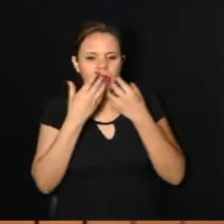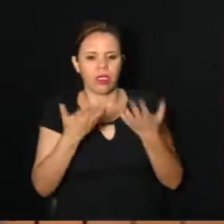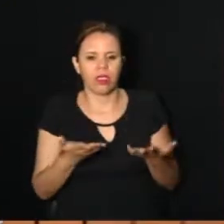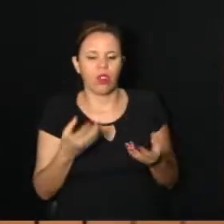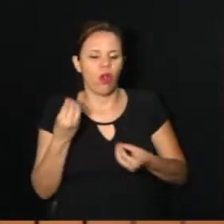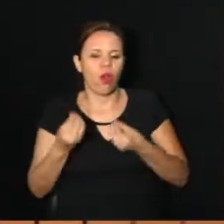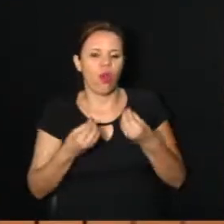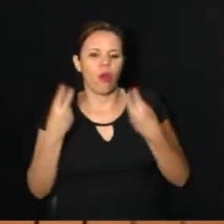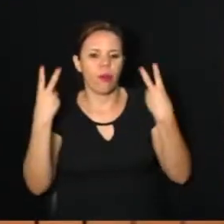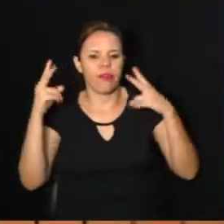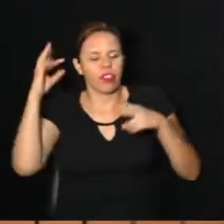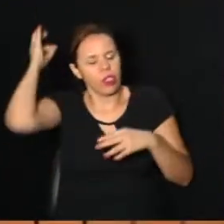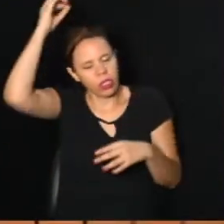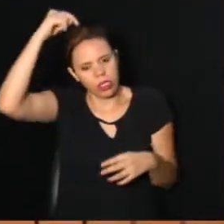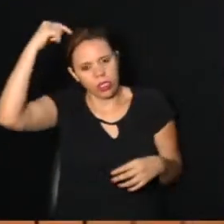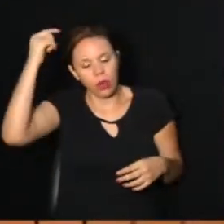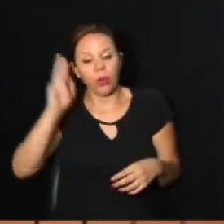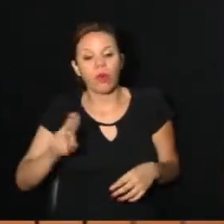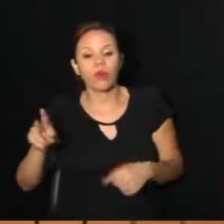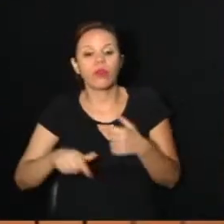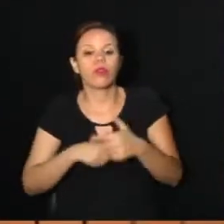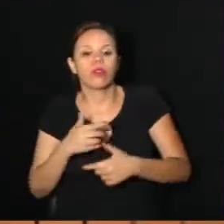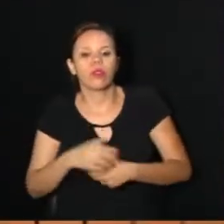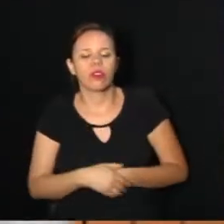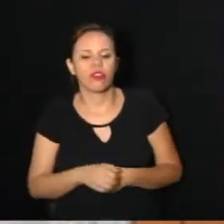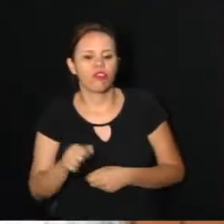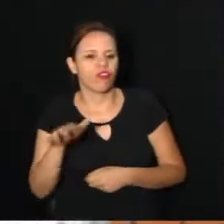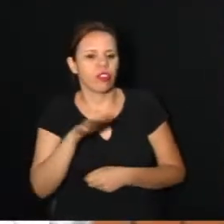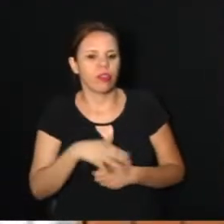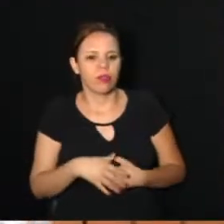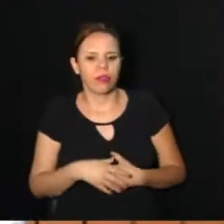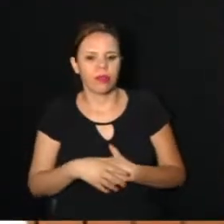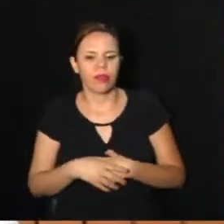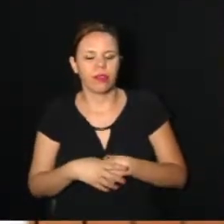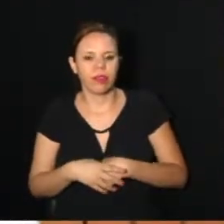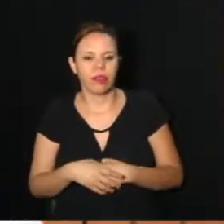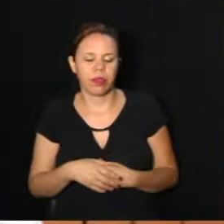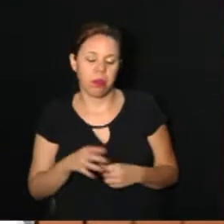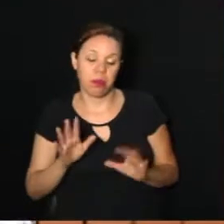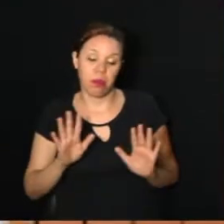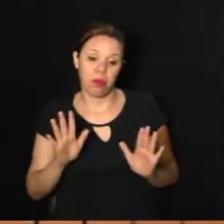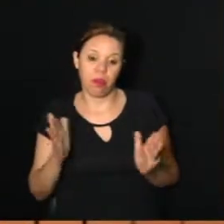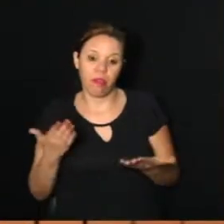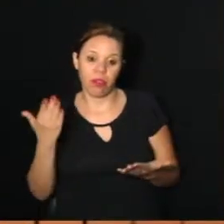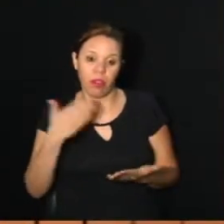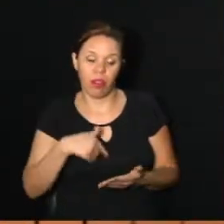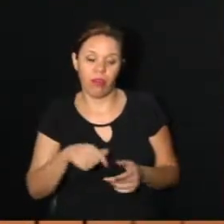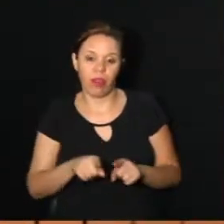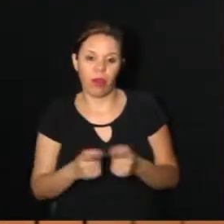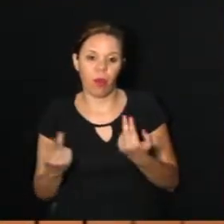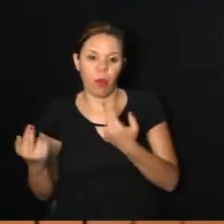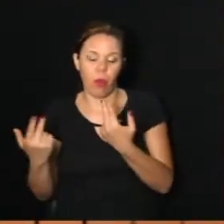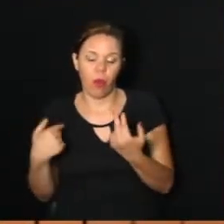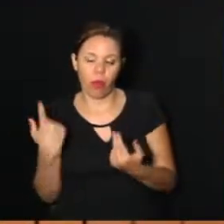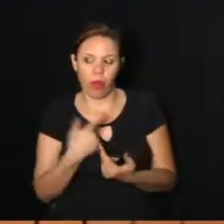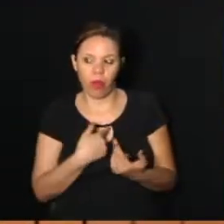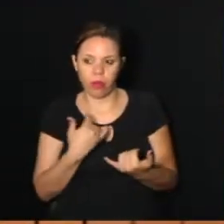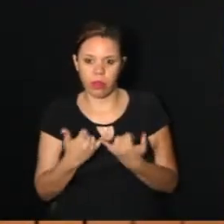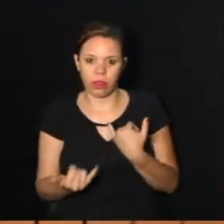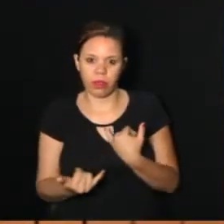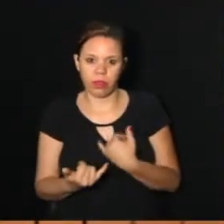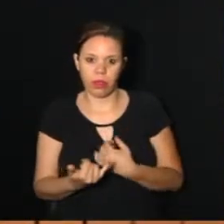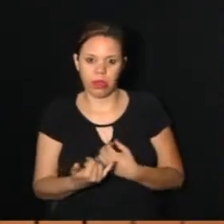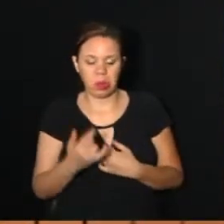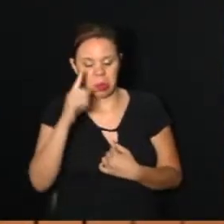como Vitória do Espírito Santo usou um trabalho geral, provavelmente deve bater com os nossos. Provavelmente. Não estou